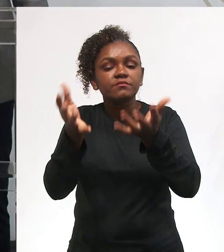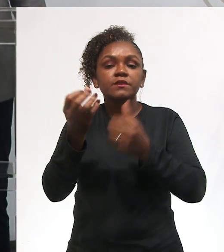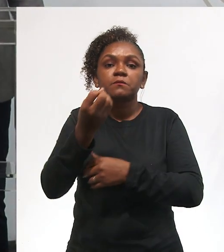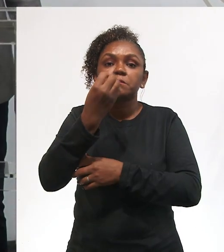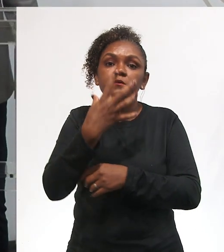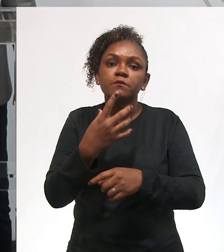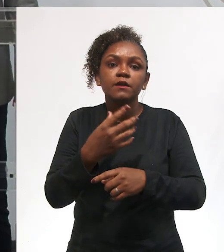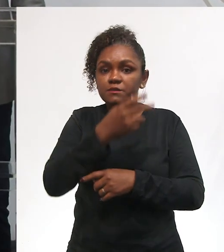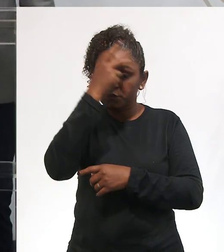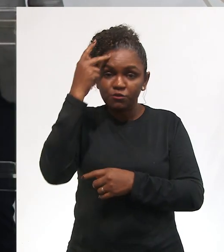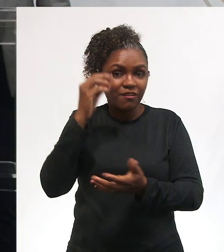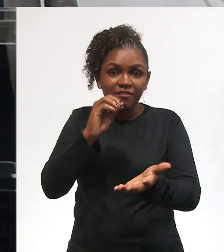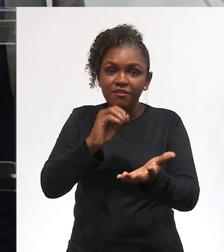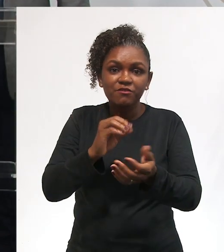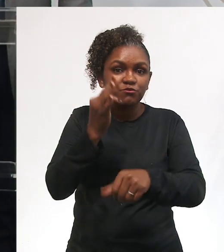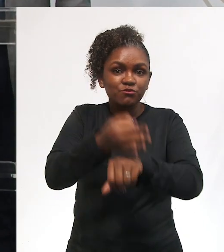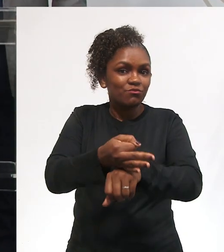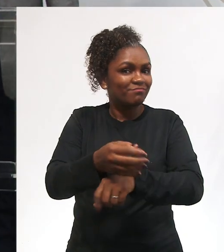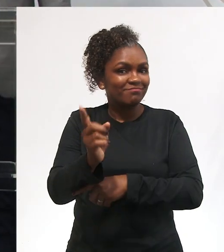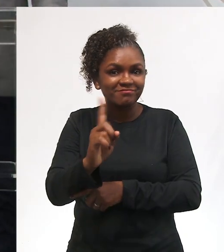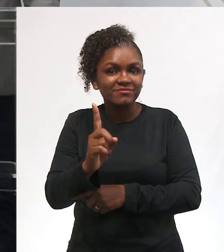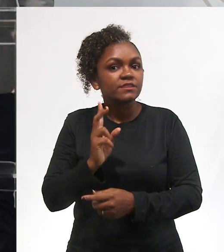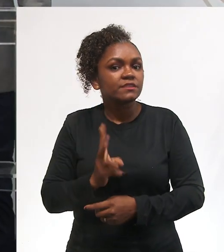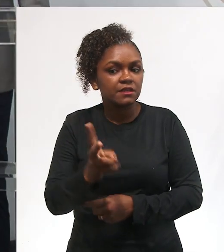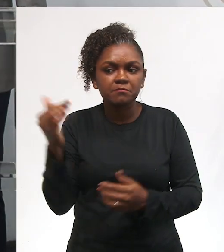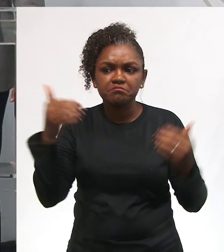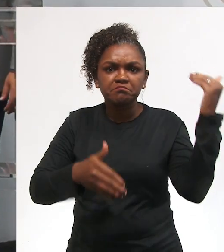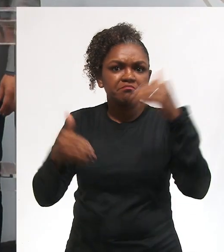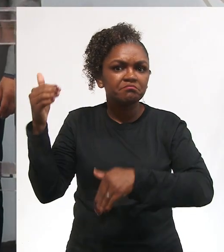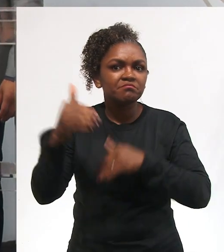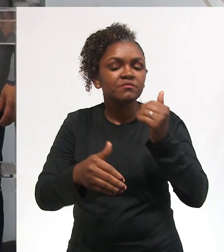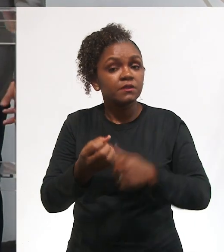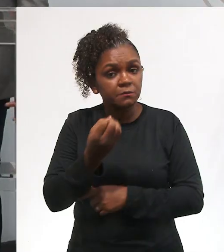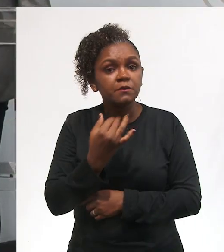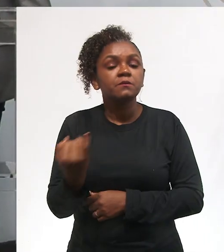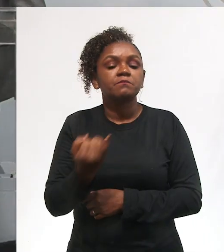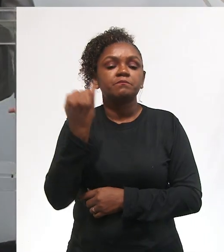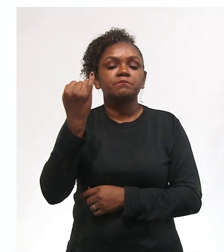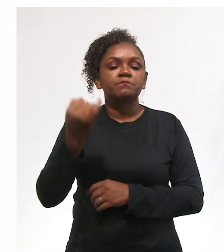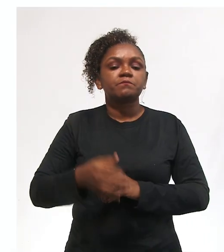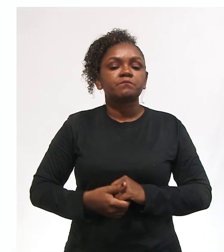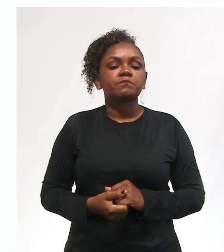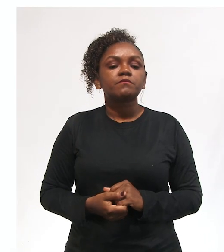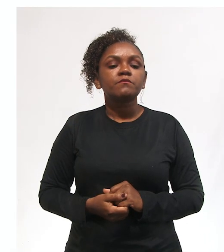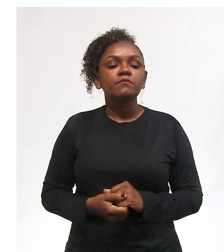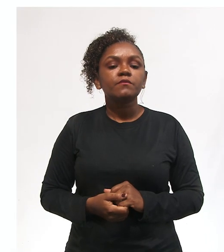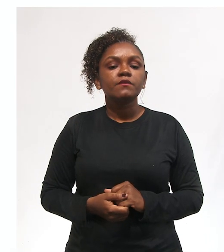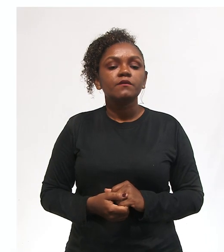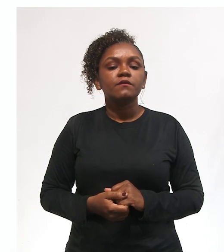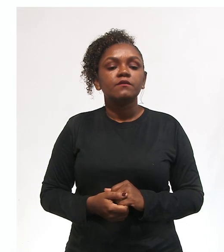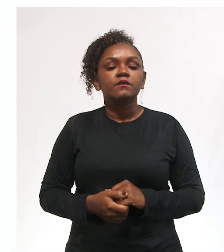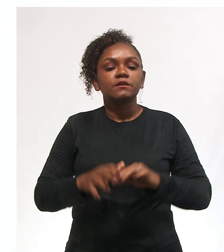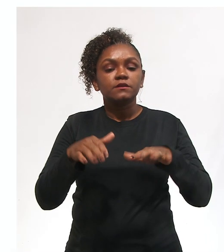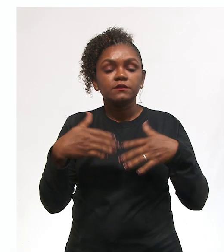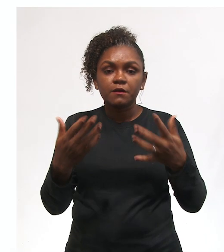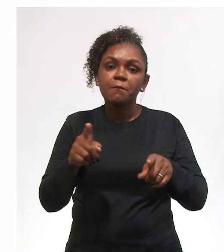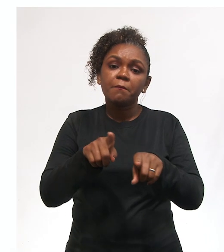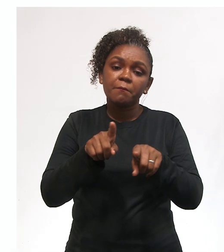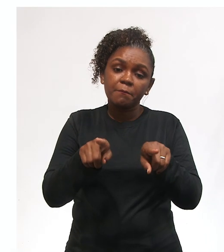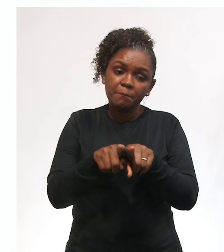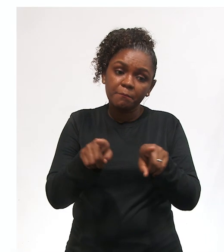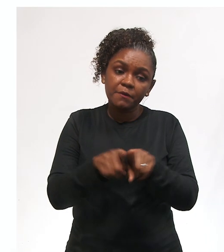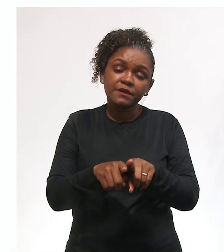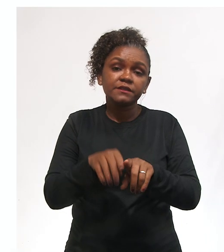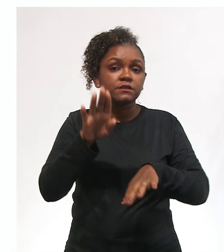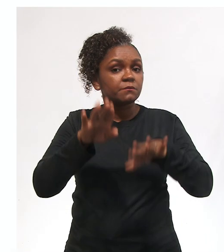pessoas não faltavam, eu não faltava nenhuma aula e tudo, né? Então é muito importante. E não por causa que tem essas metodologias, a gente não pode deixar de dar as